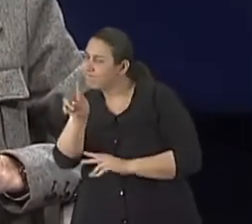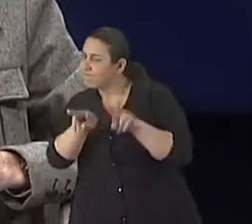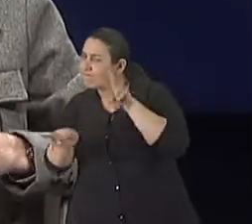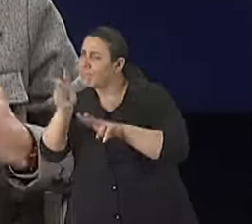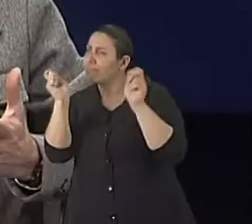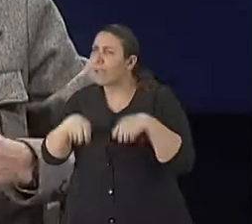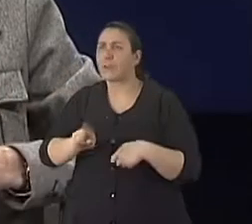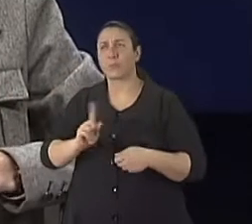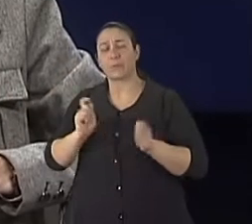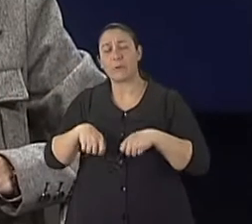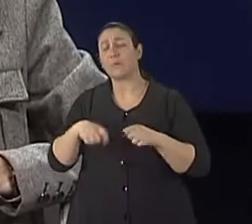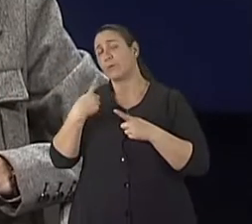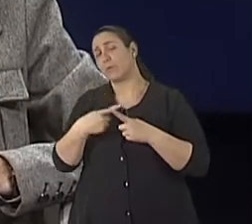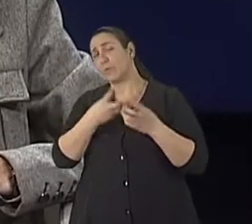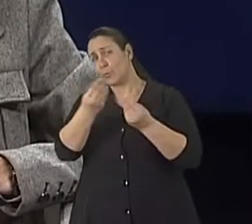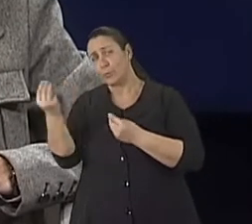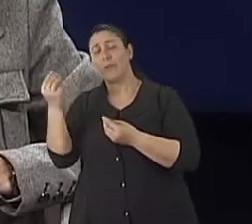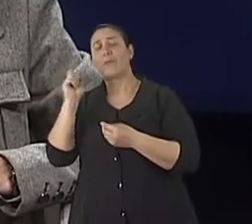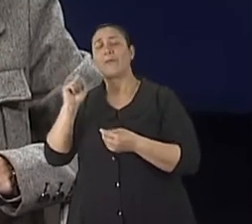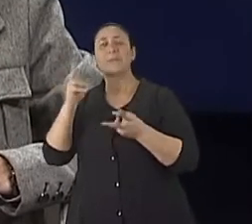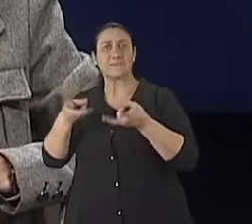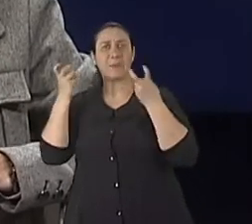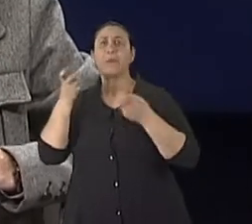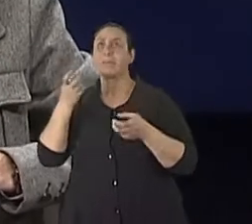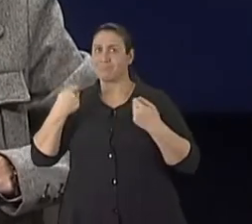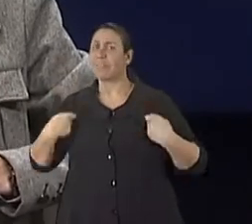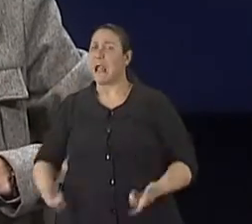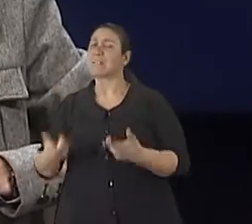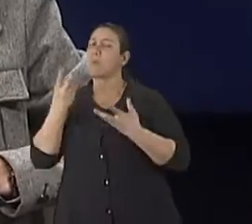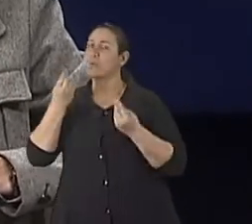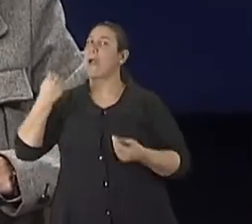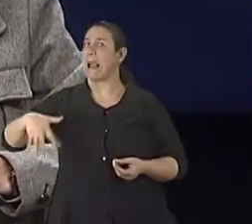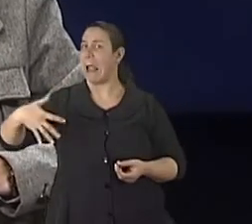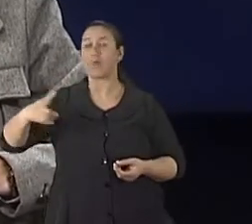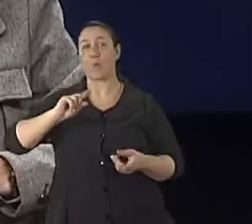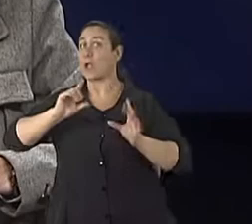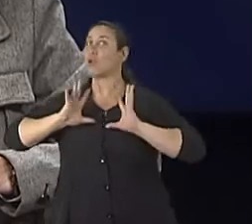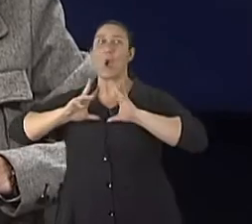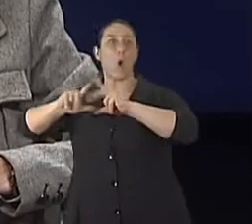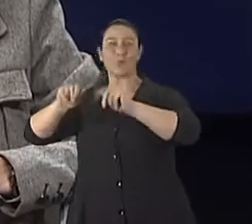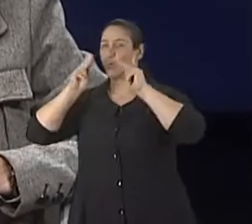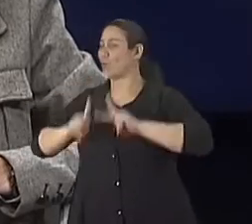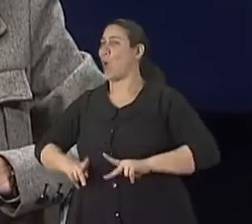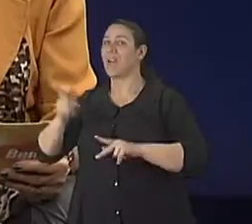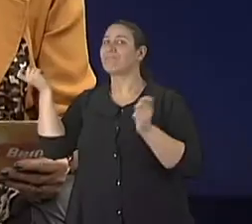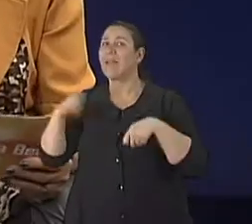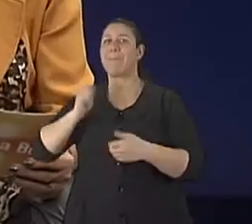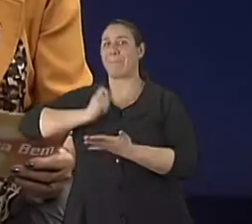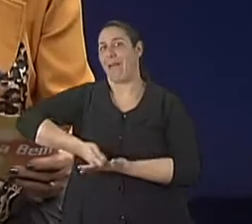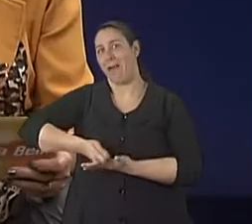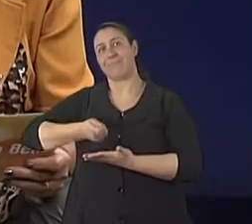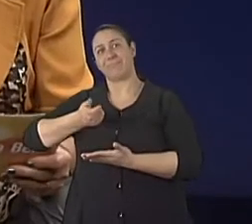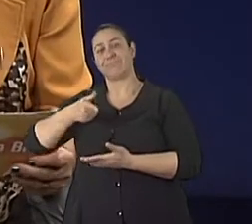ainda pelo nosso nossa realidade são custos bastante elevados e você não pode praticar para todo mundo porque não faz um bom resultado mas então